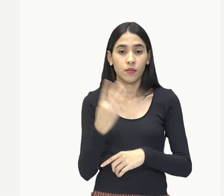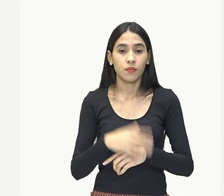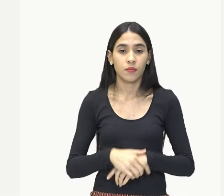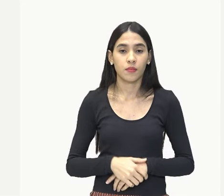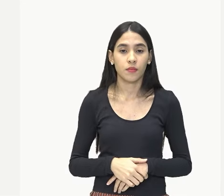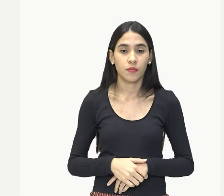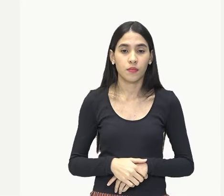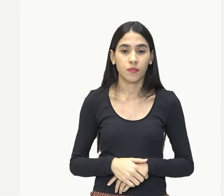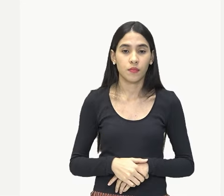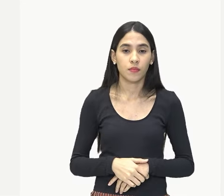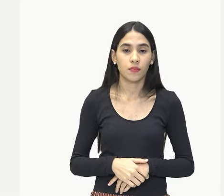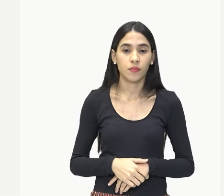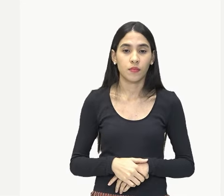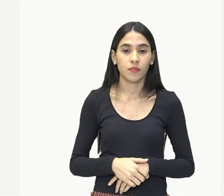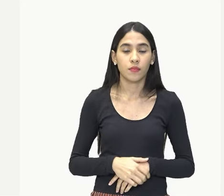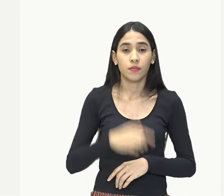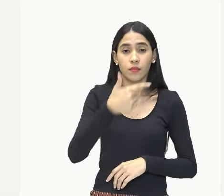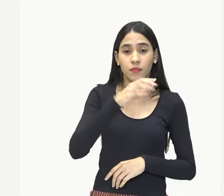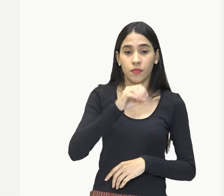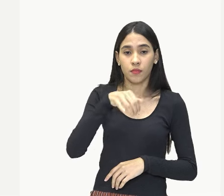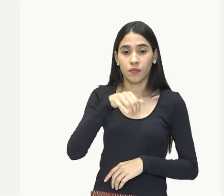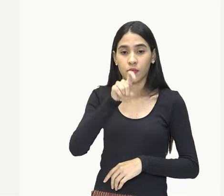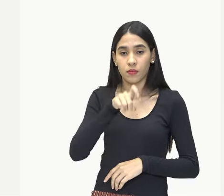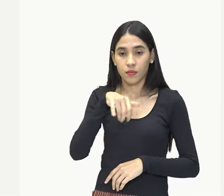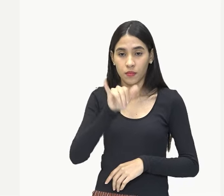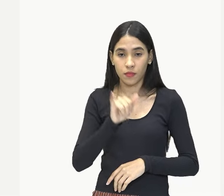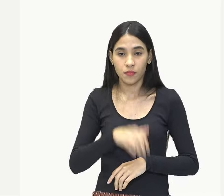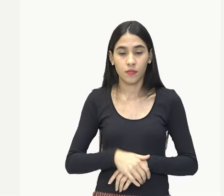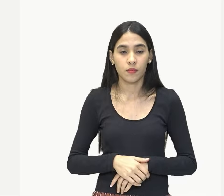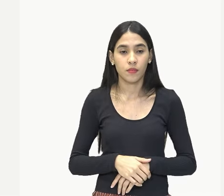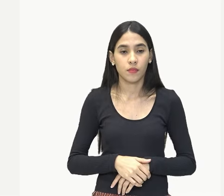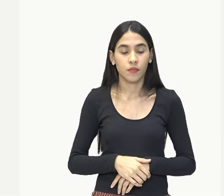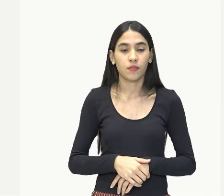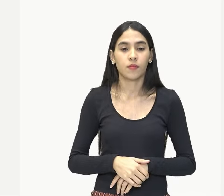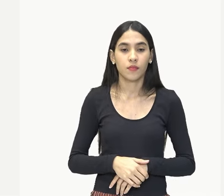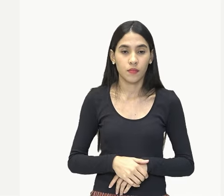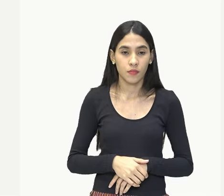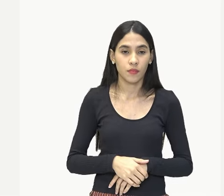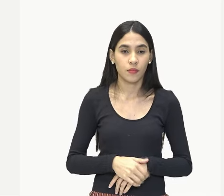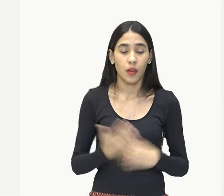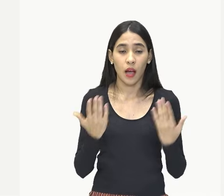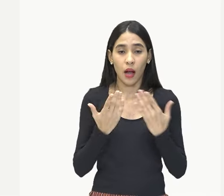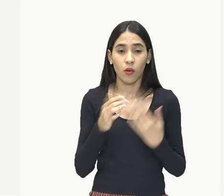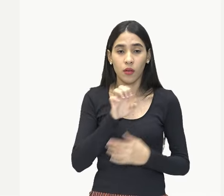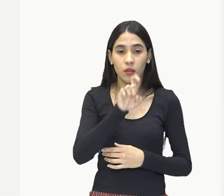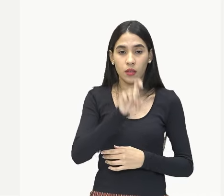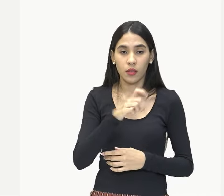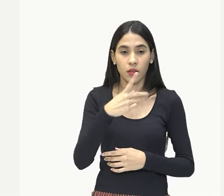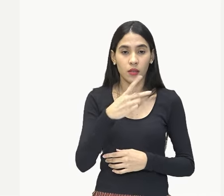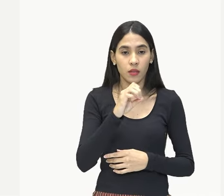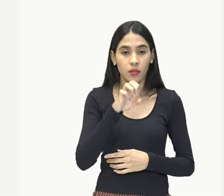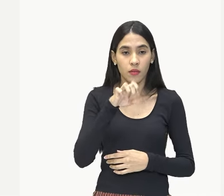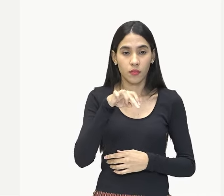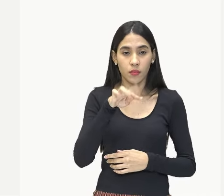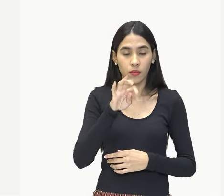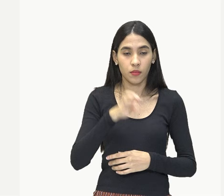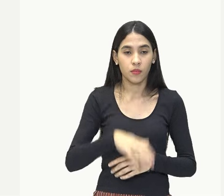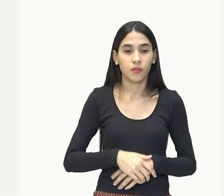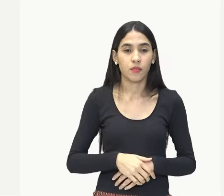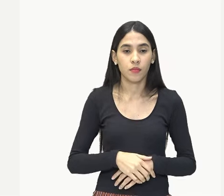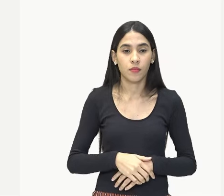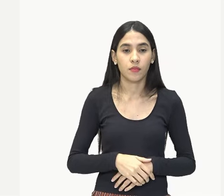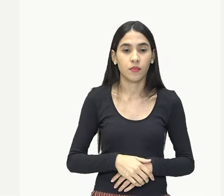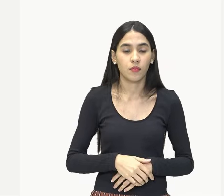4 vai dar 20. Vamos cuidar agora dos expoentes. O x